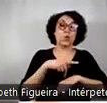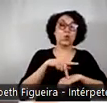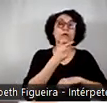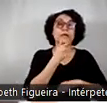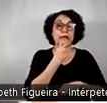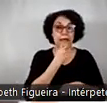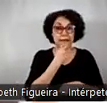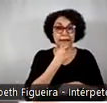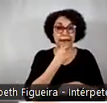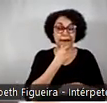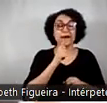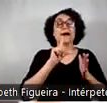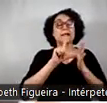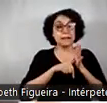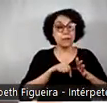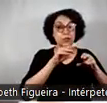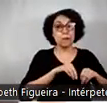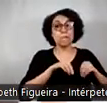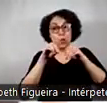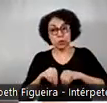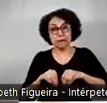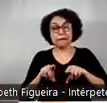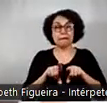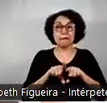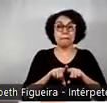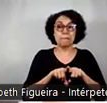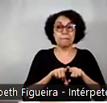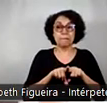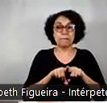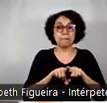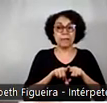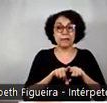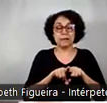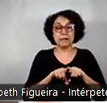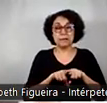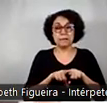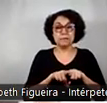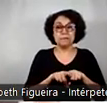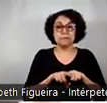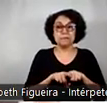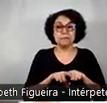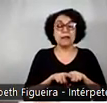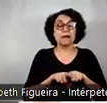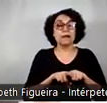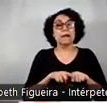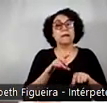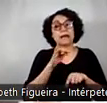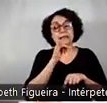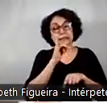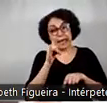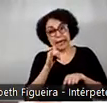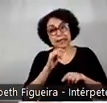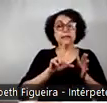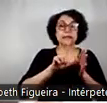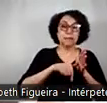depois eu faço um outro deslocamento internacional eu faço um deslocamento internacional para a Itália, depois eu faço um outro